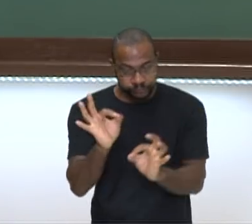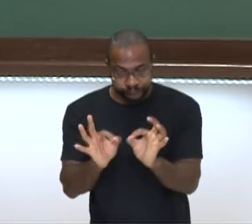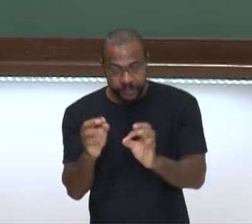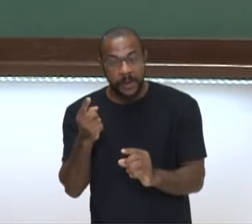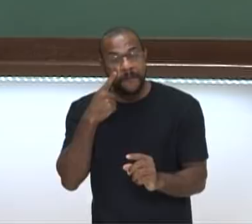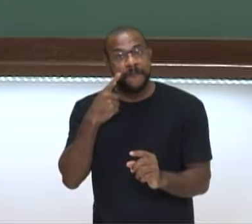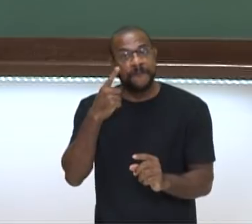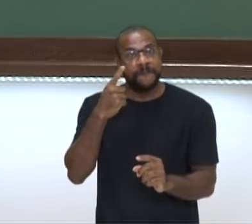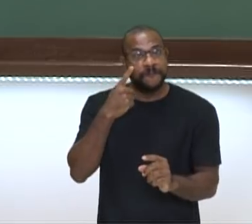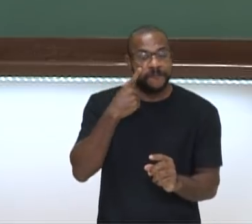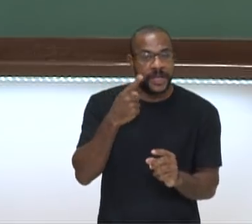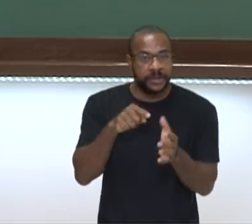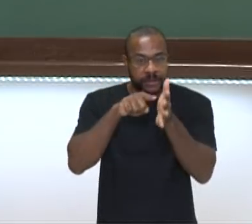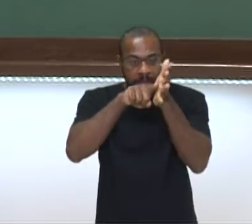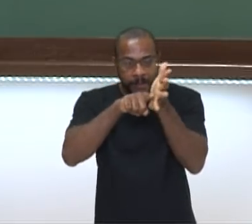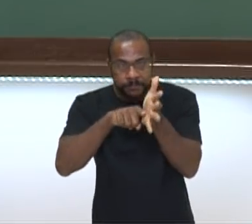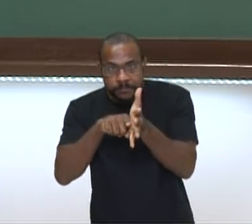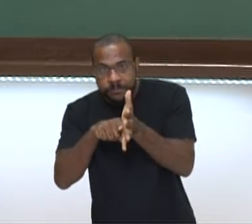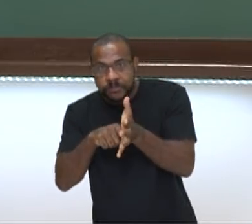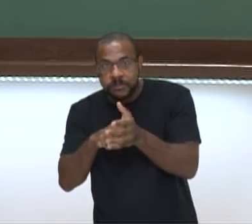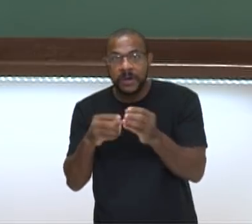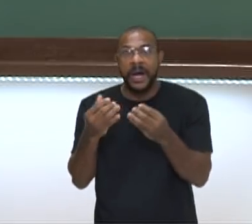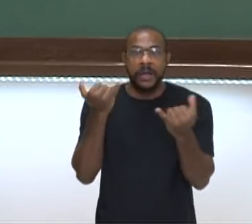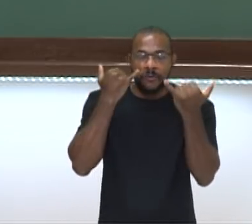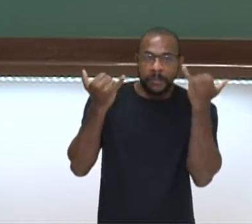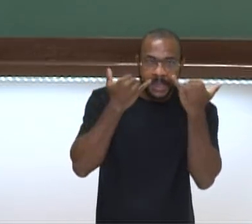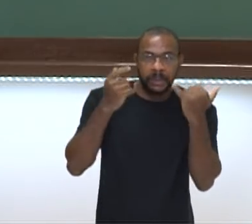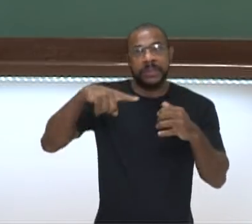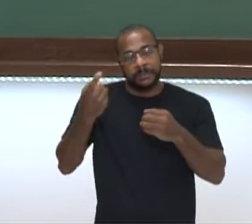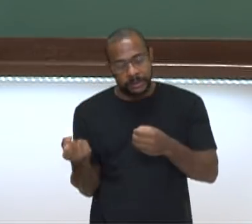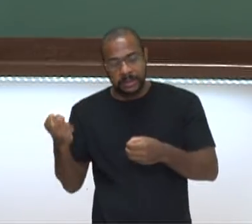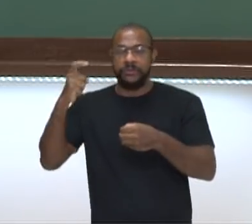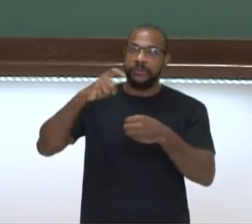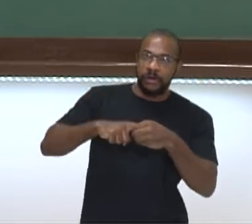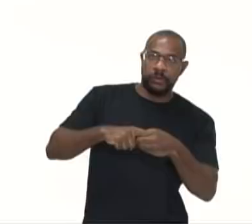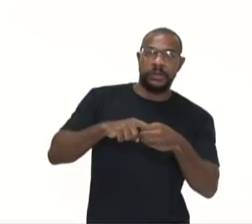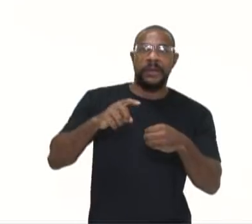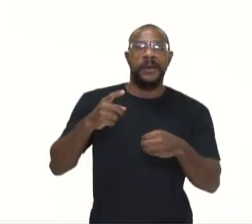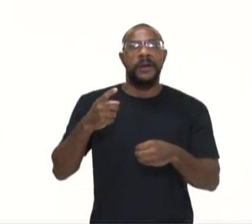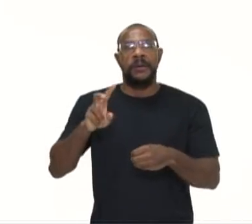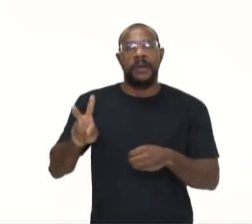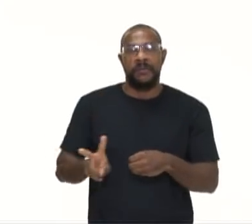dados, depois aplique na fórmula e a gente volta para conferir qual foi o valor da taxa.